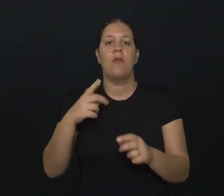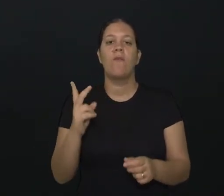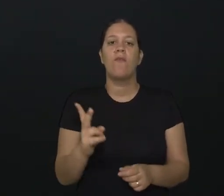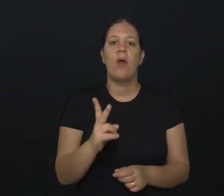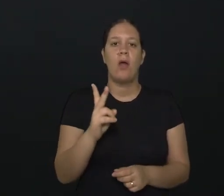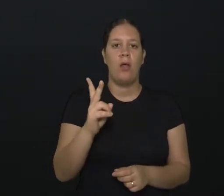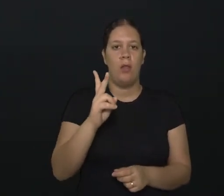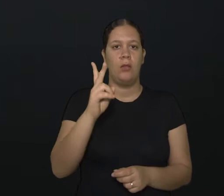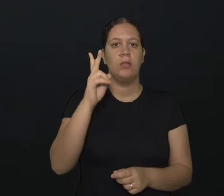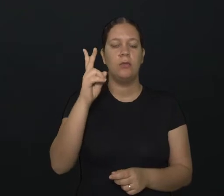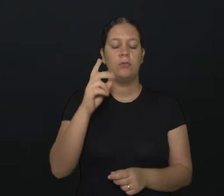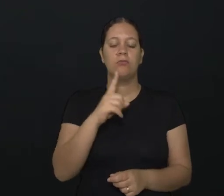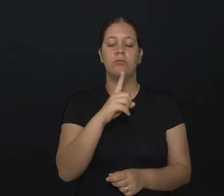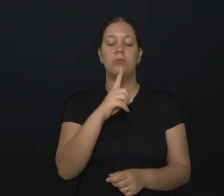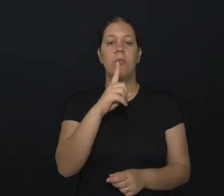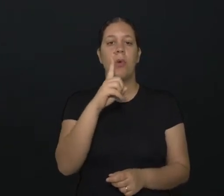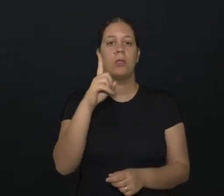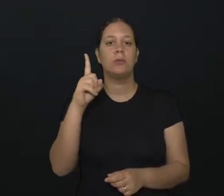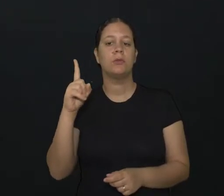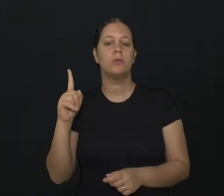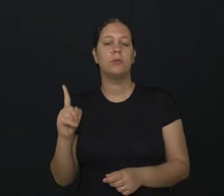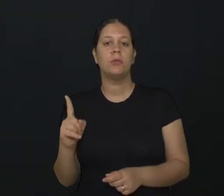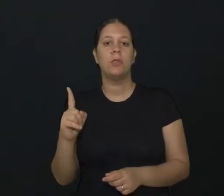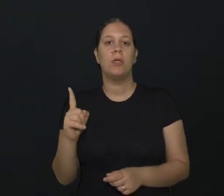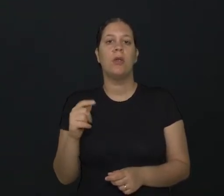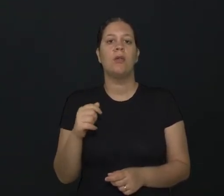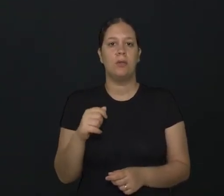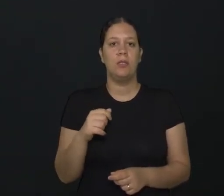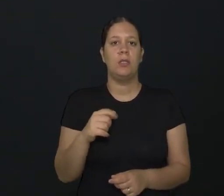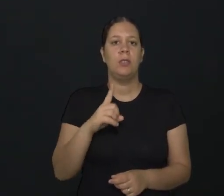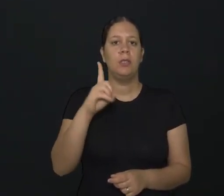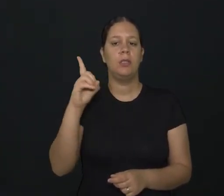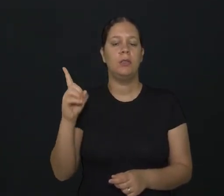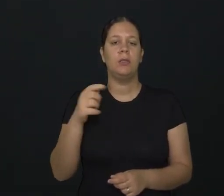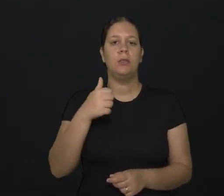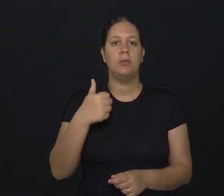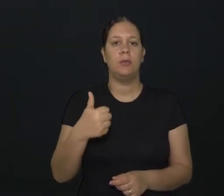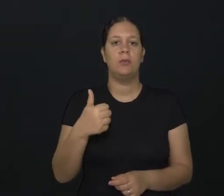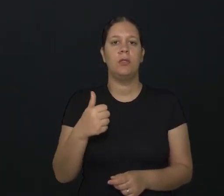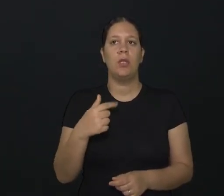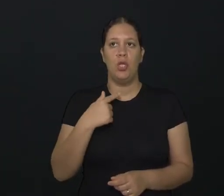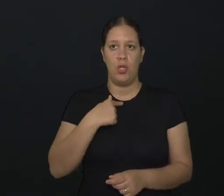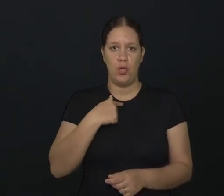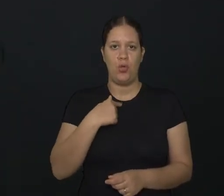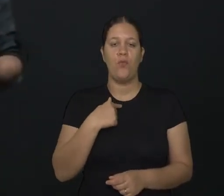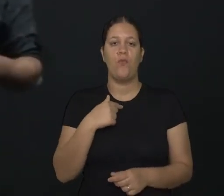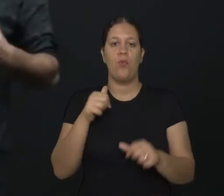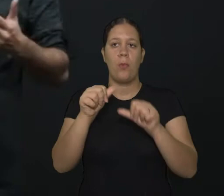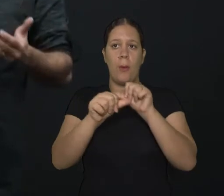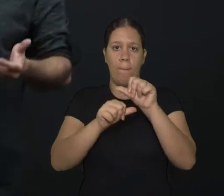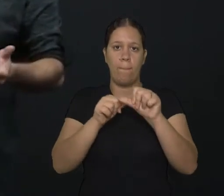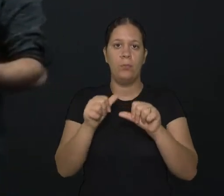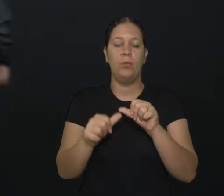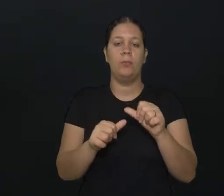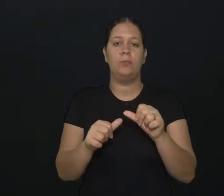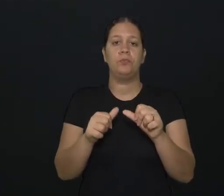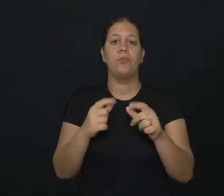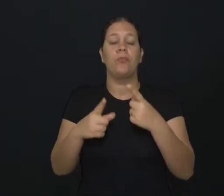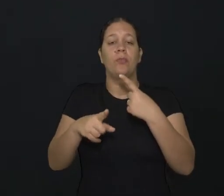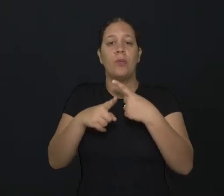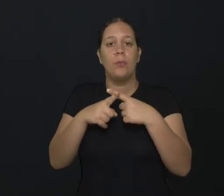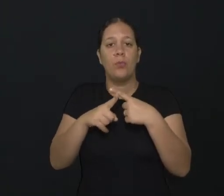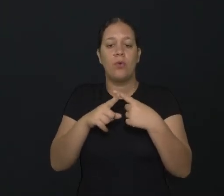aliás, esse valor, né? Uma casa para a direita, como o y é igual a 4, eu vou subir 4 casas. Por que que eu vou